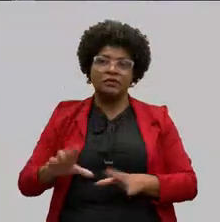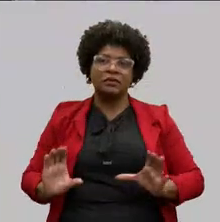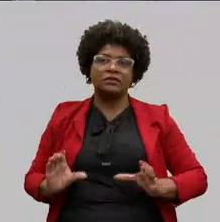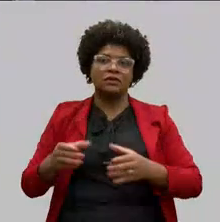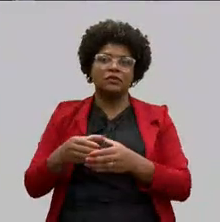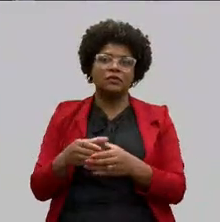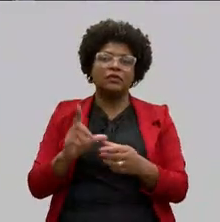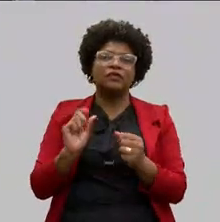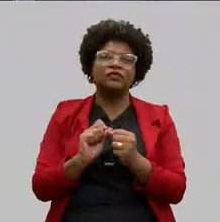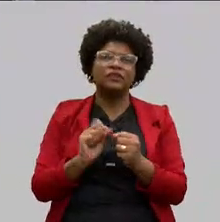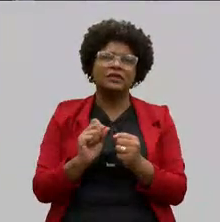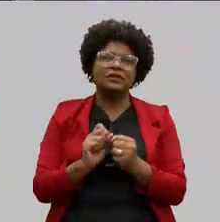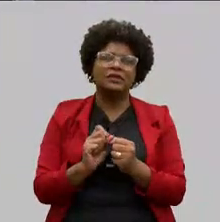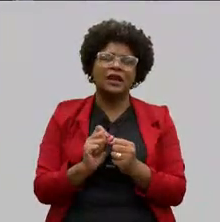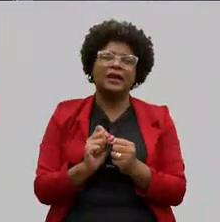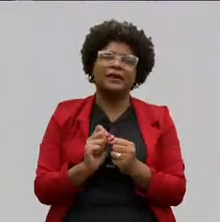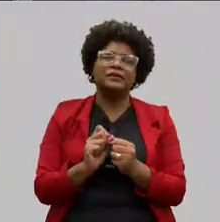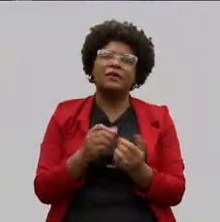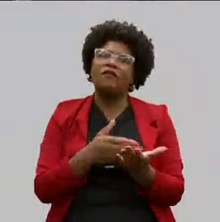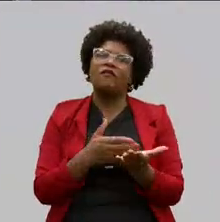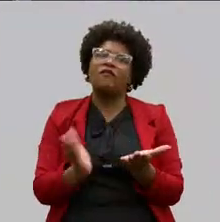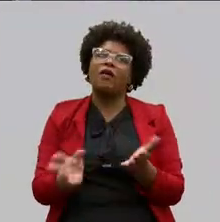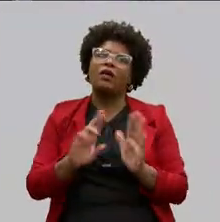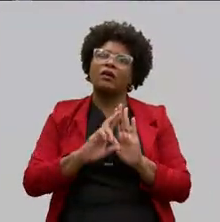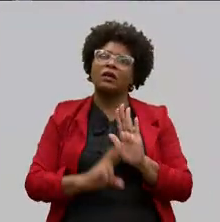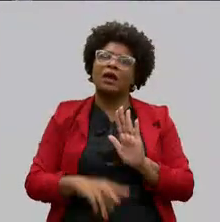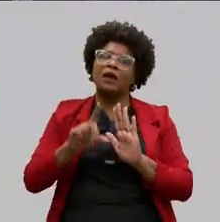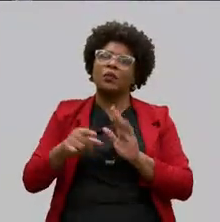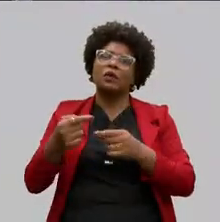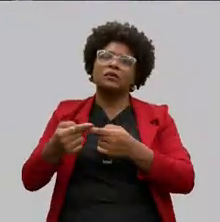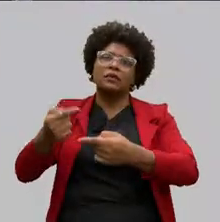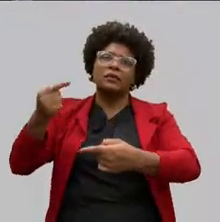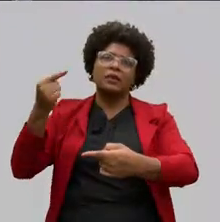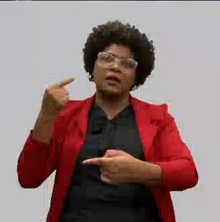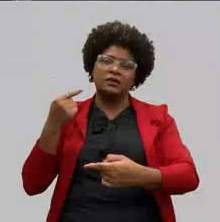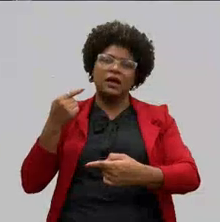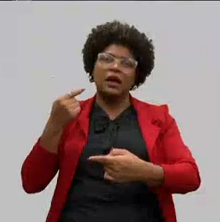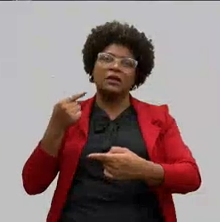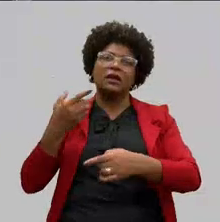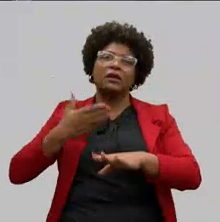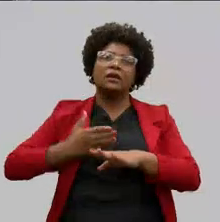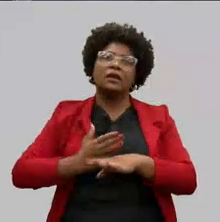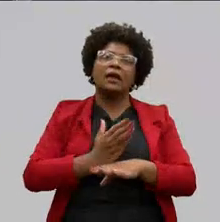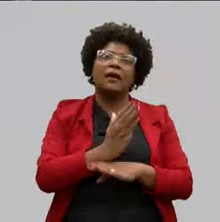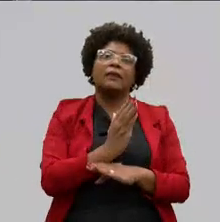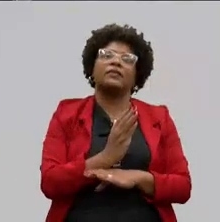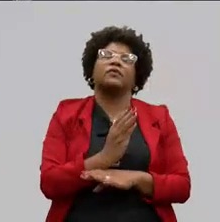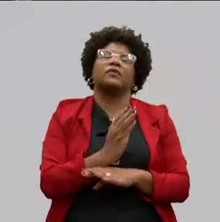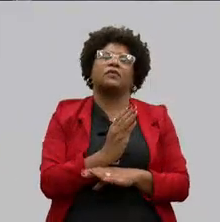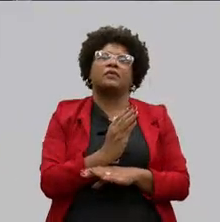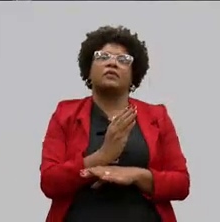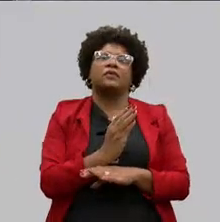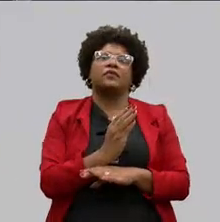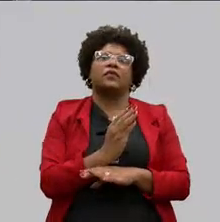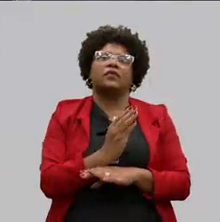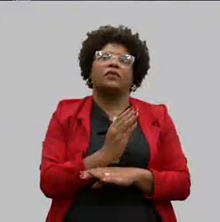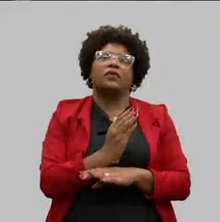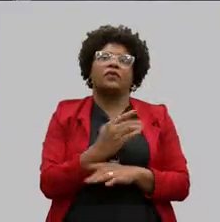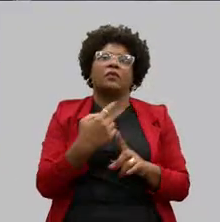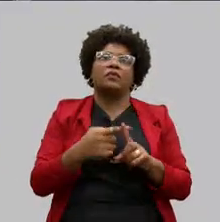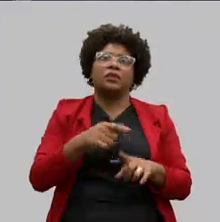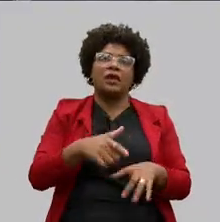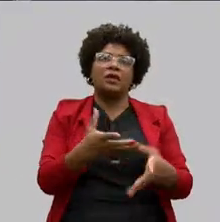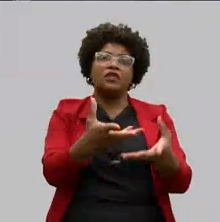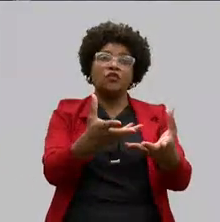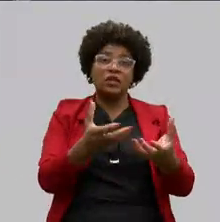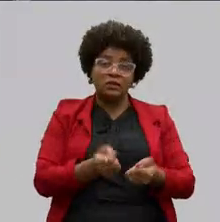fizesse uma exceção à regra como nós fizemos na semana passada quando nós aprovamos foi foi recebido e aprovado na